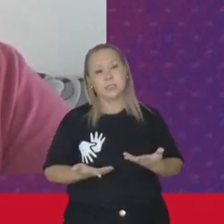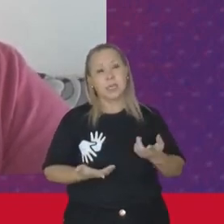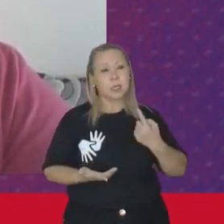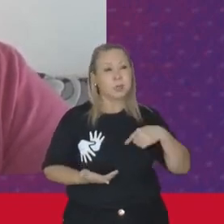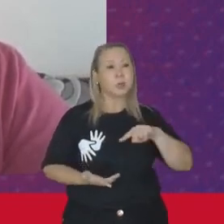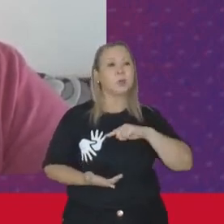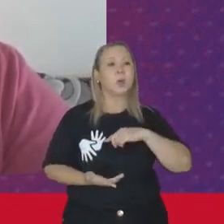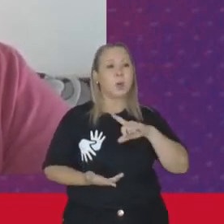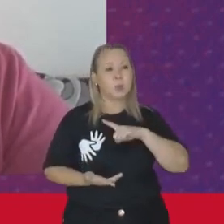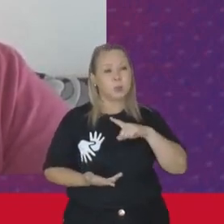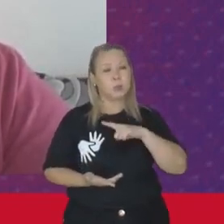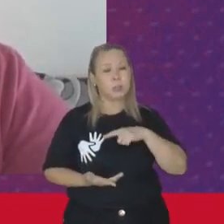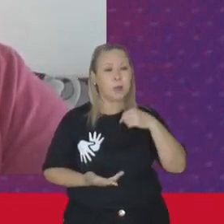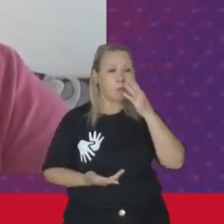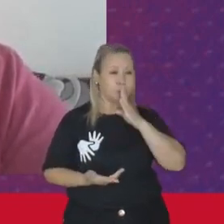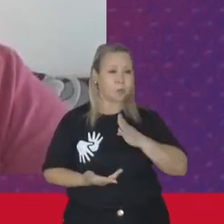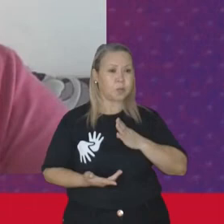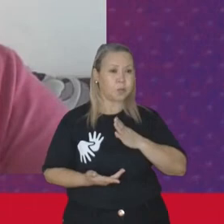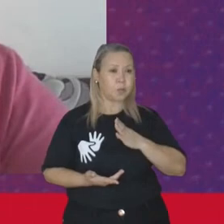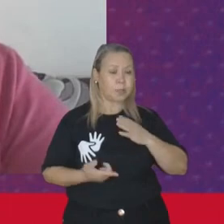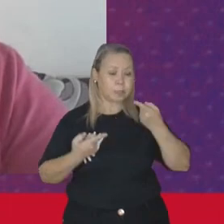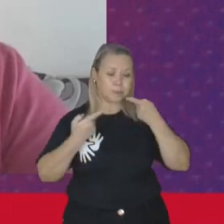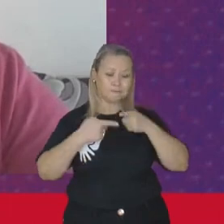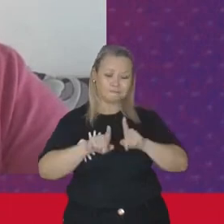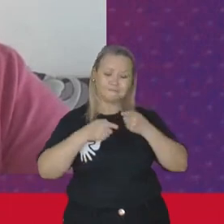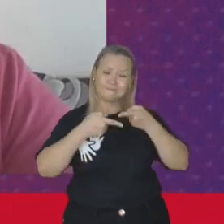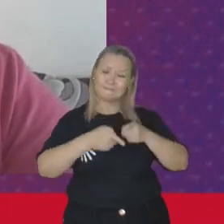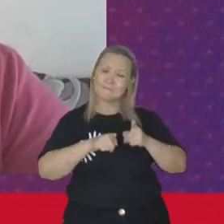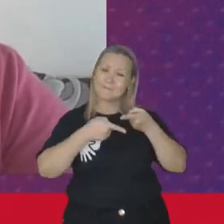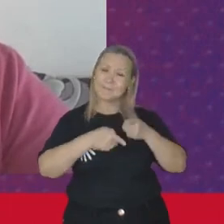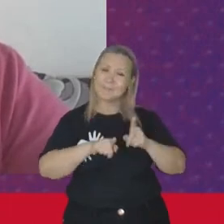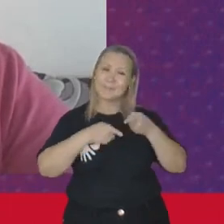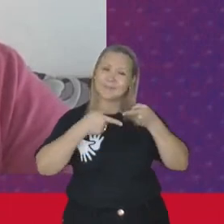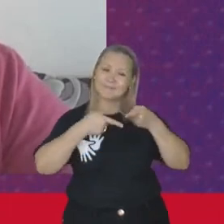nós temos aí no Brasil um desafio